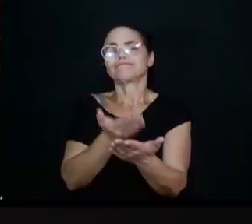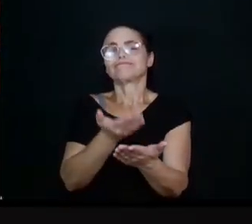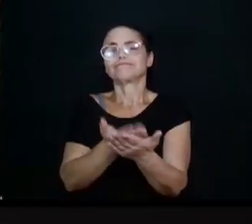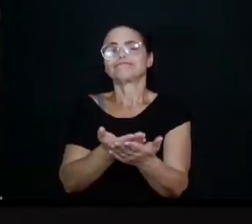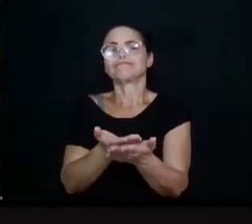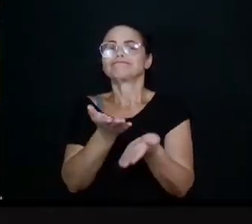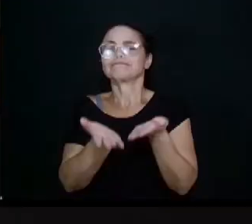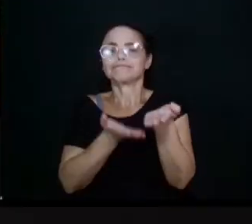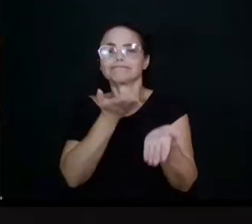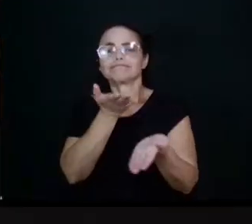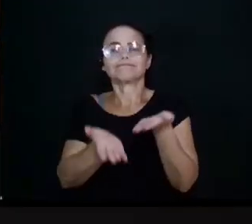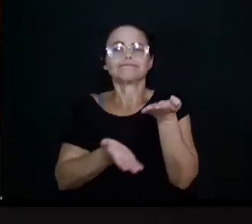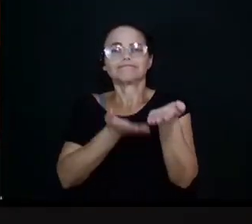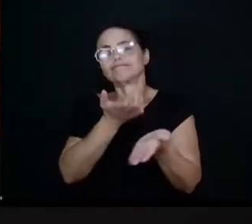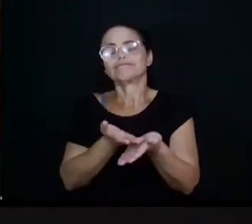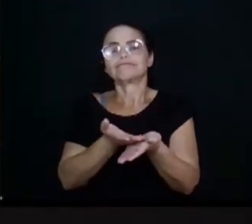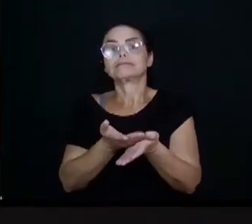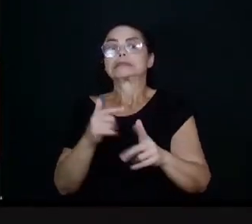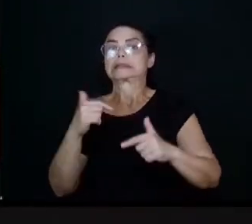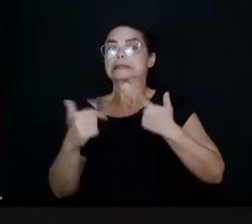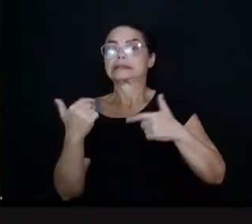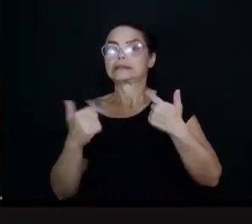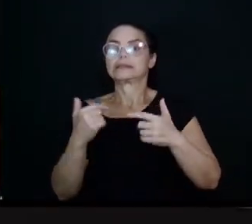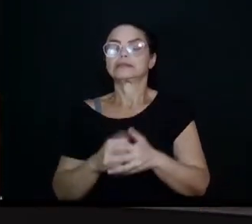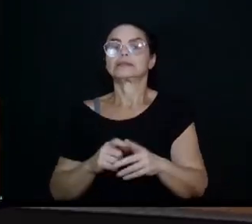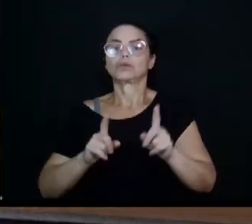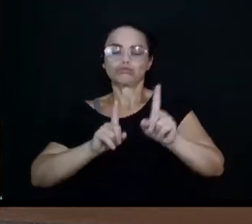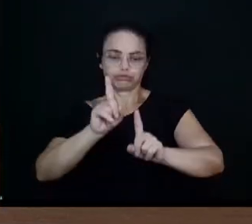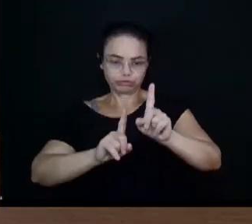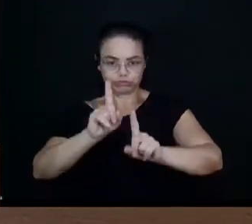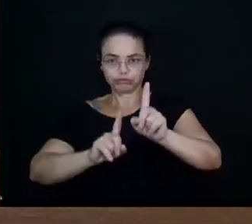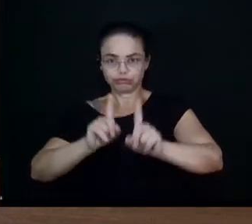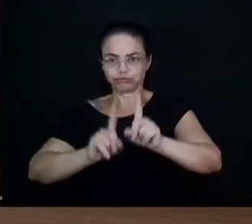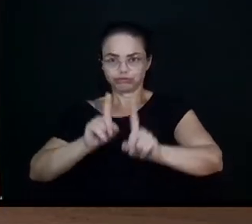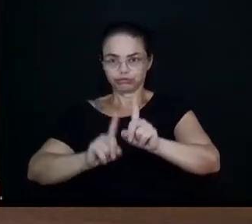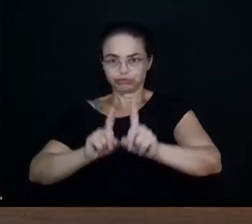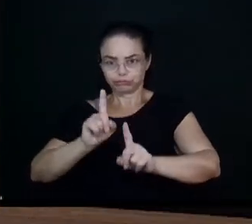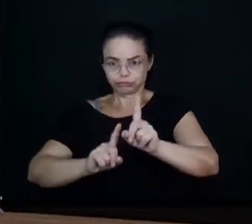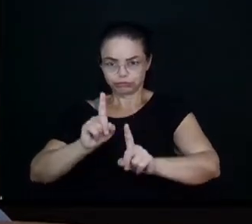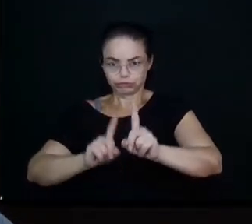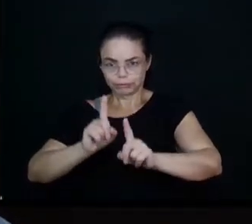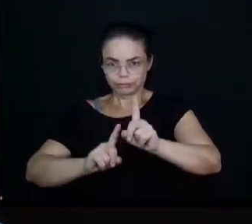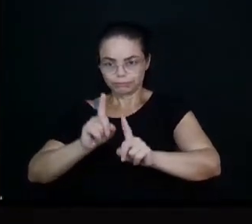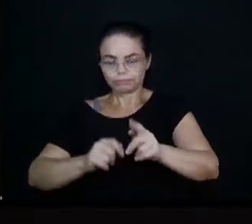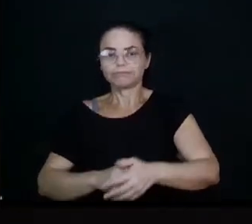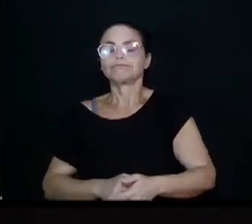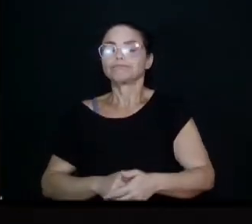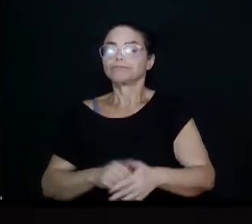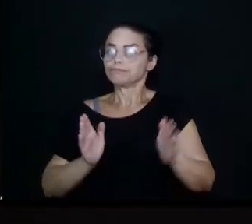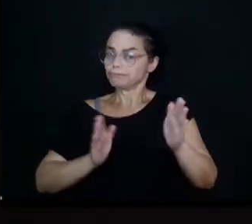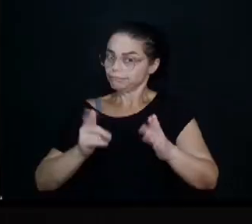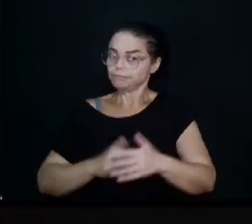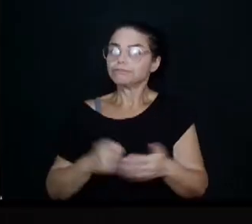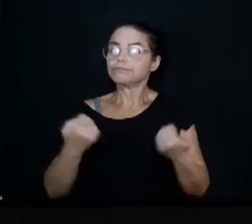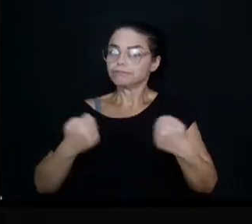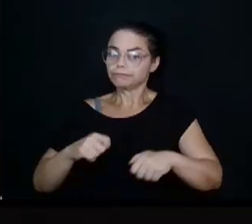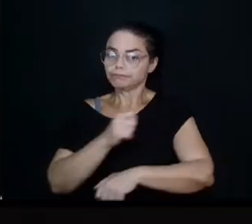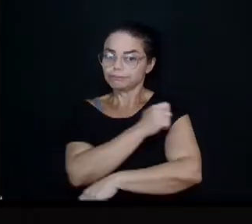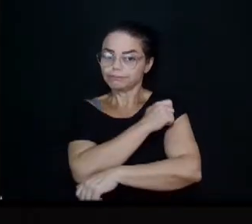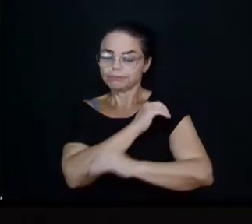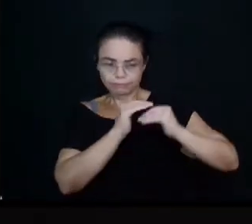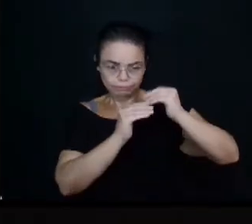O mercado de trabalho está muito competitivo. É o momento que o aluno tem para se desenvolver, para